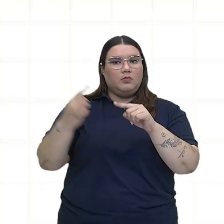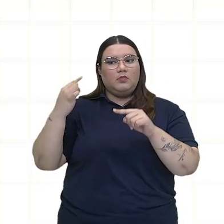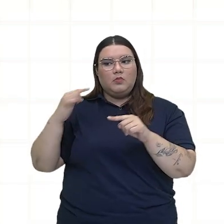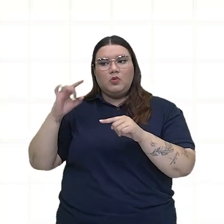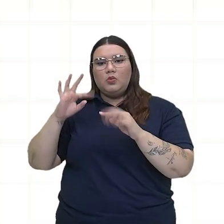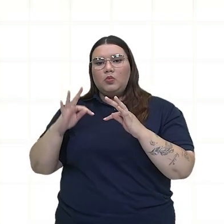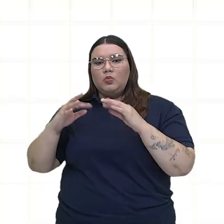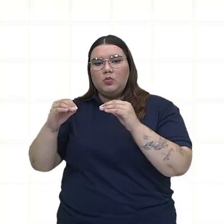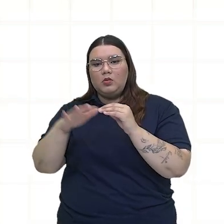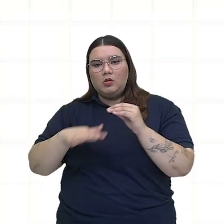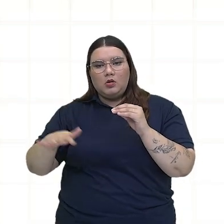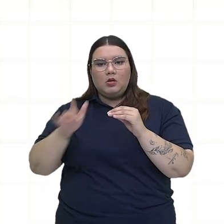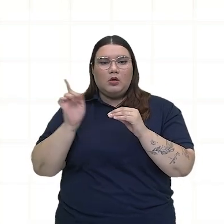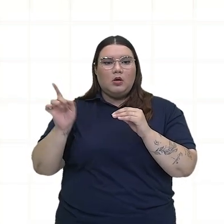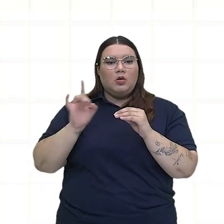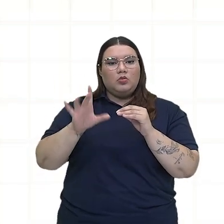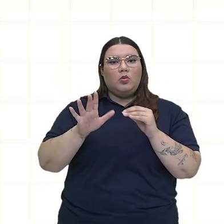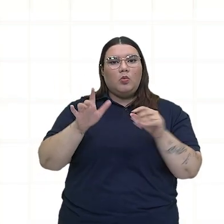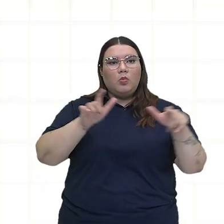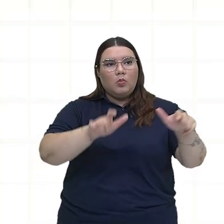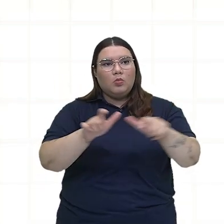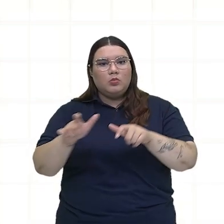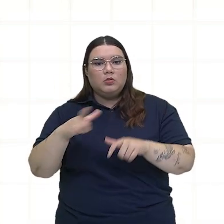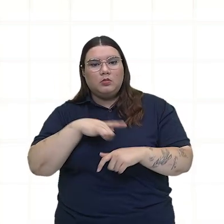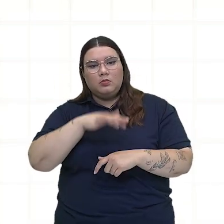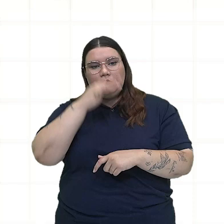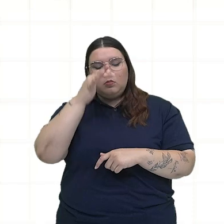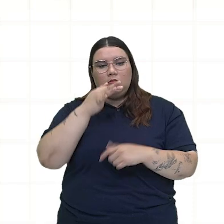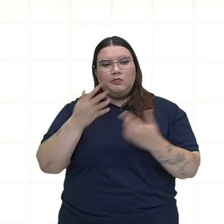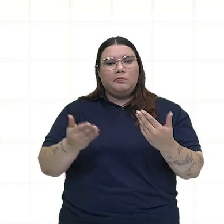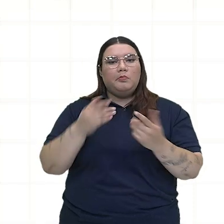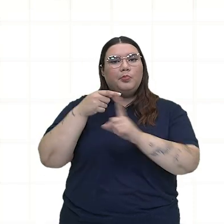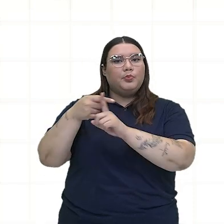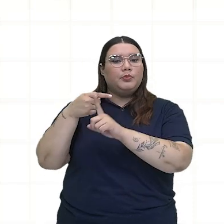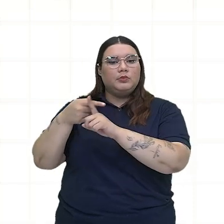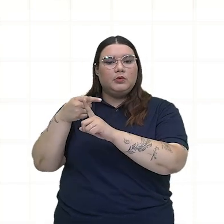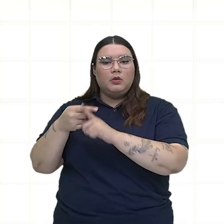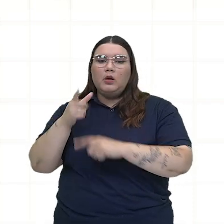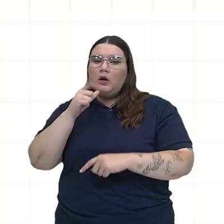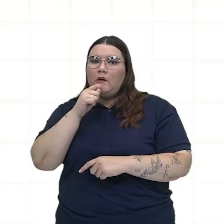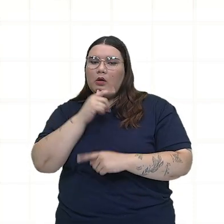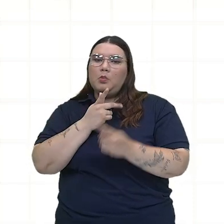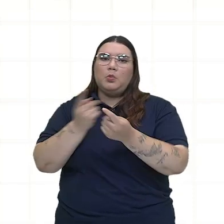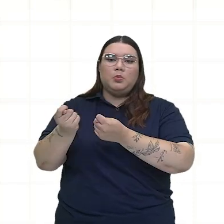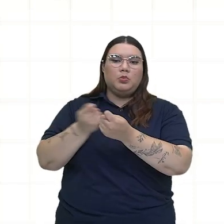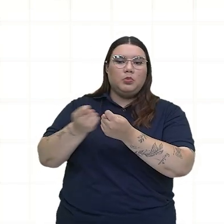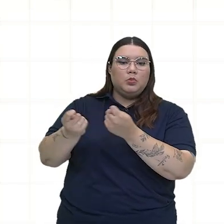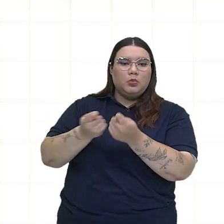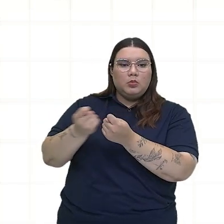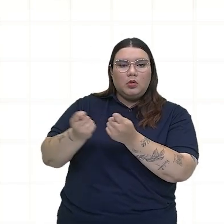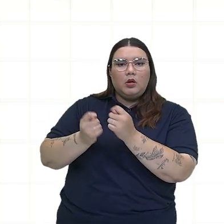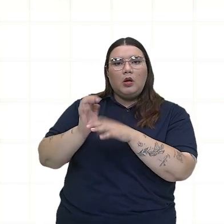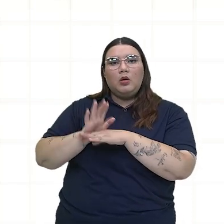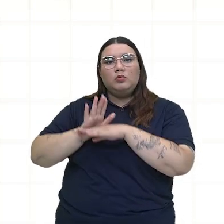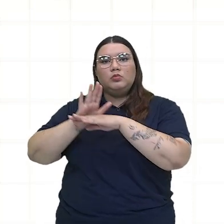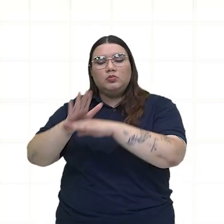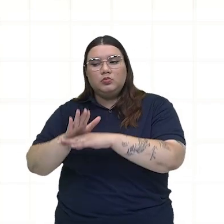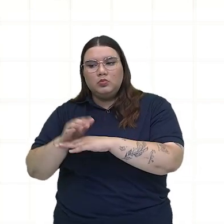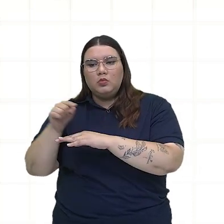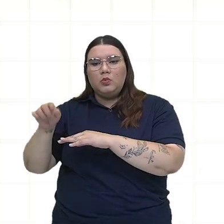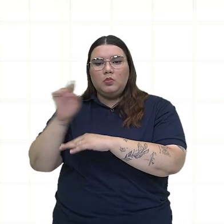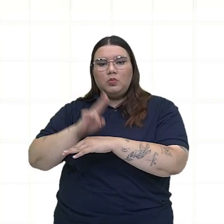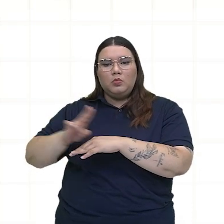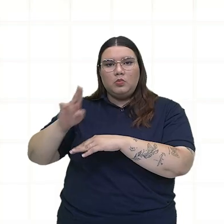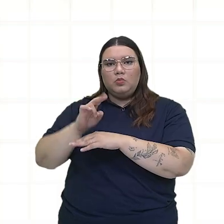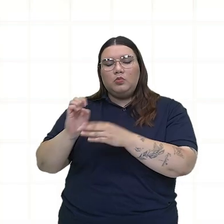toda uma área, agora não, é apenas aonde está a planta. Qual é a vantagem? Não perde muita água, vai ajudar